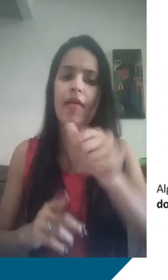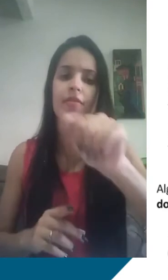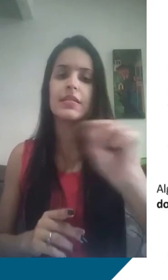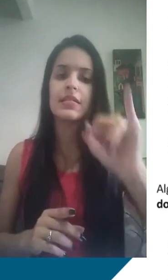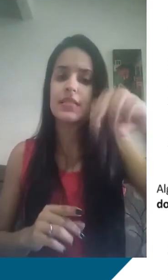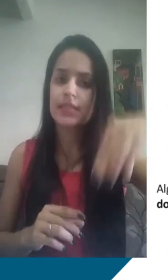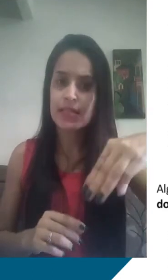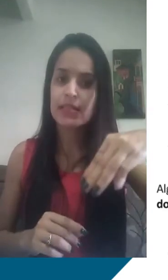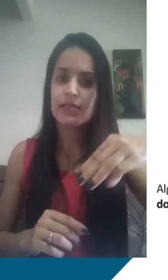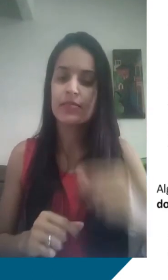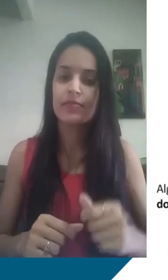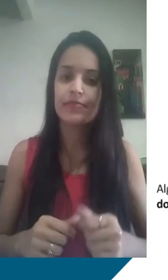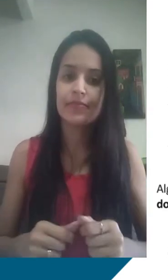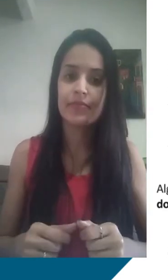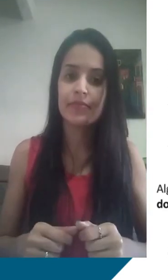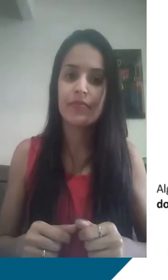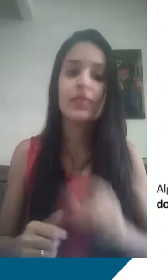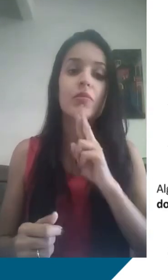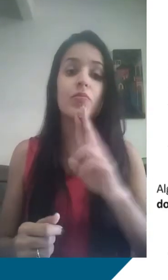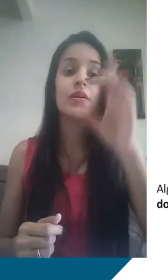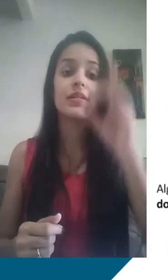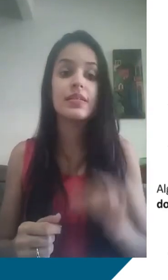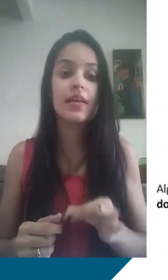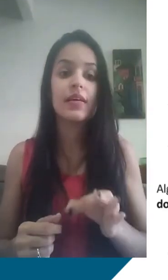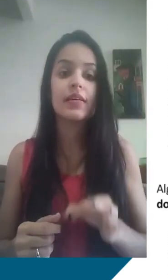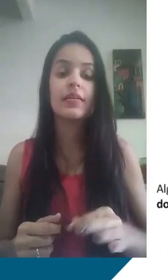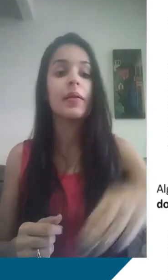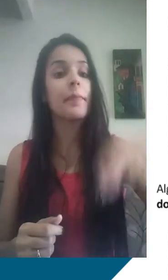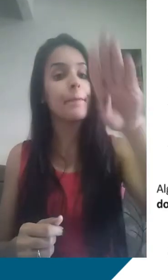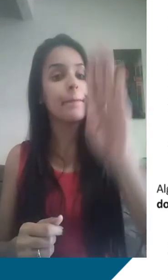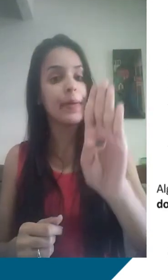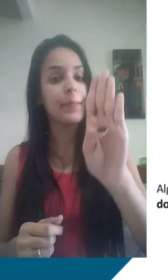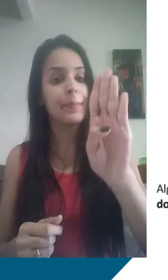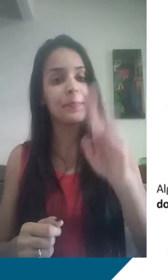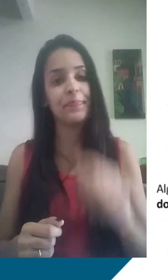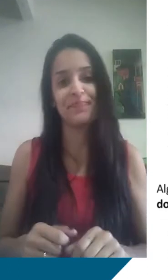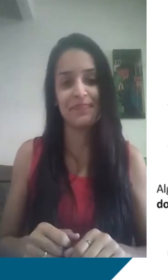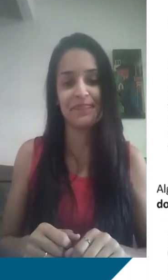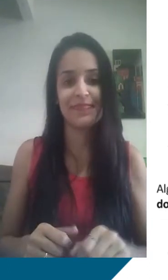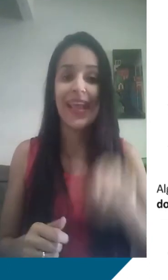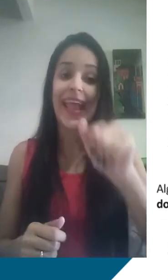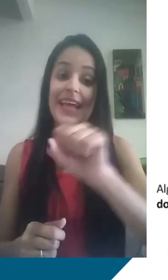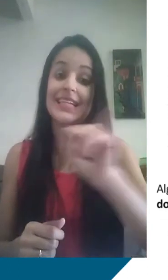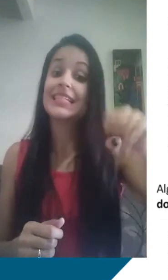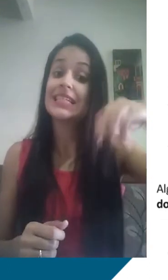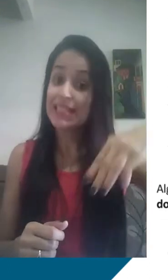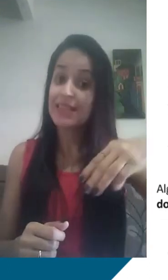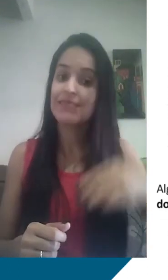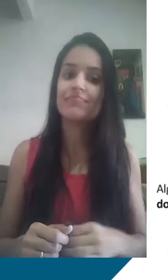texto. A resposta correta é a letra B. Nesse texto, a palavra assim marca